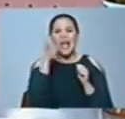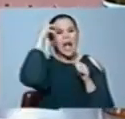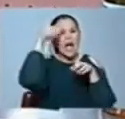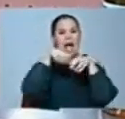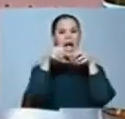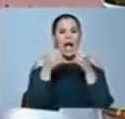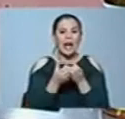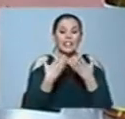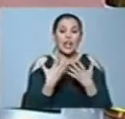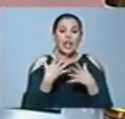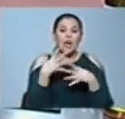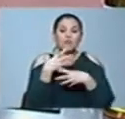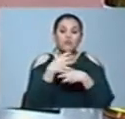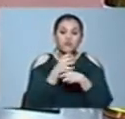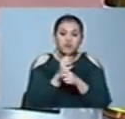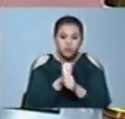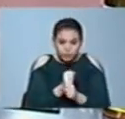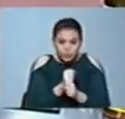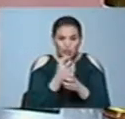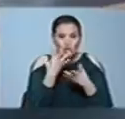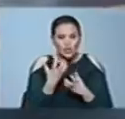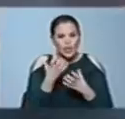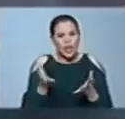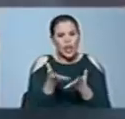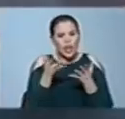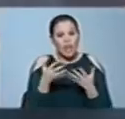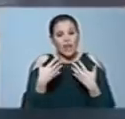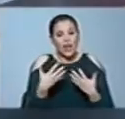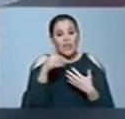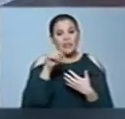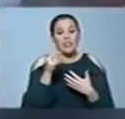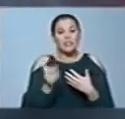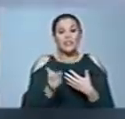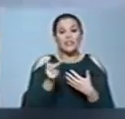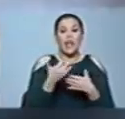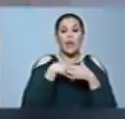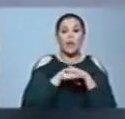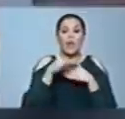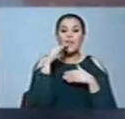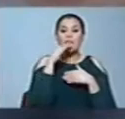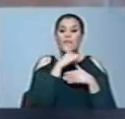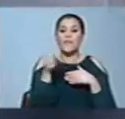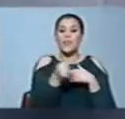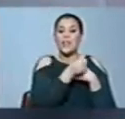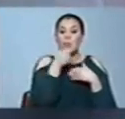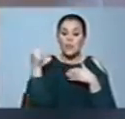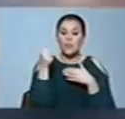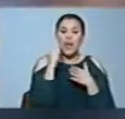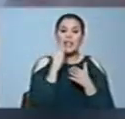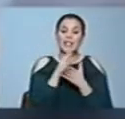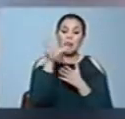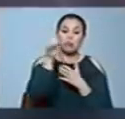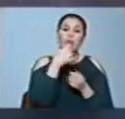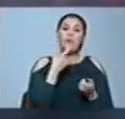vamos primeiro julgamento entretanto vamos reservar lo no frigorífico até a sua utilização temos aqui